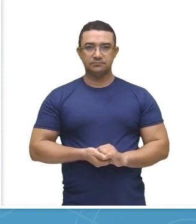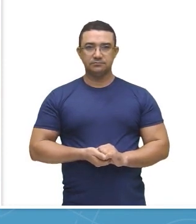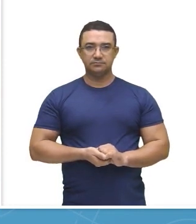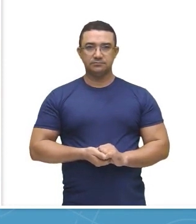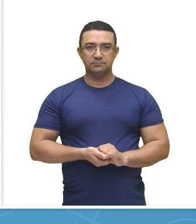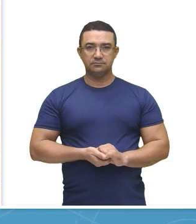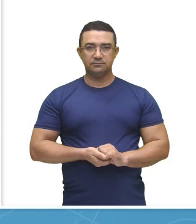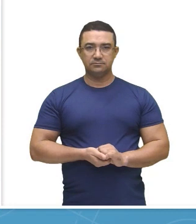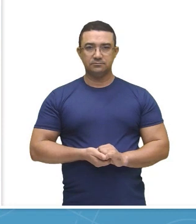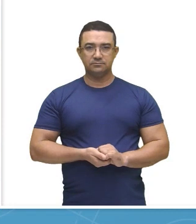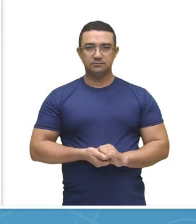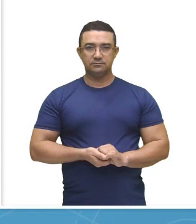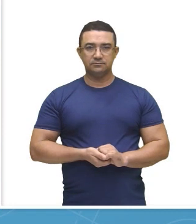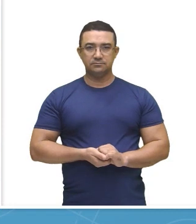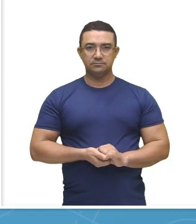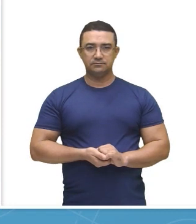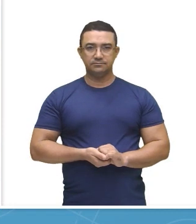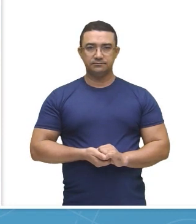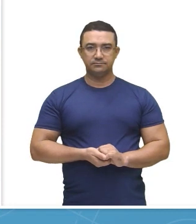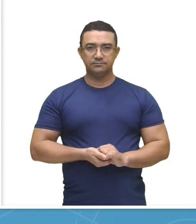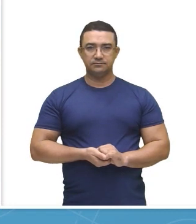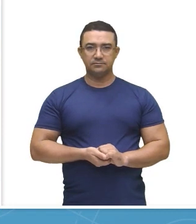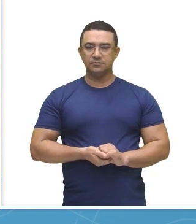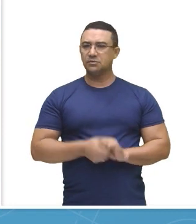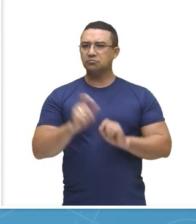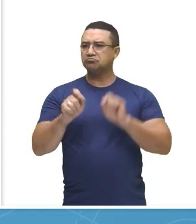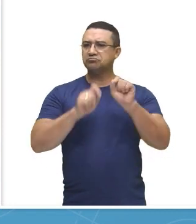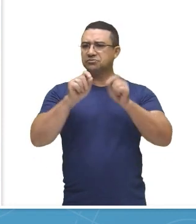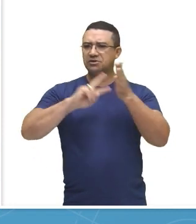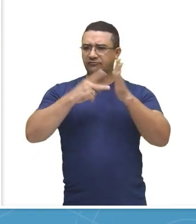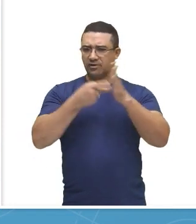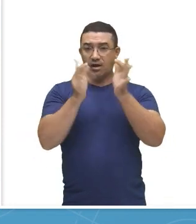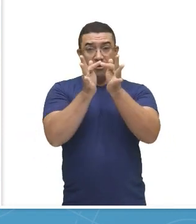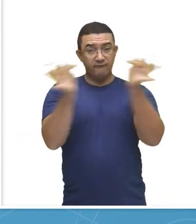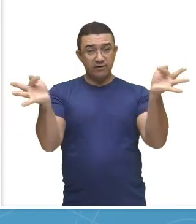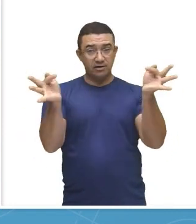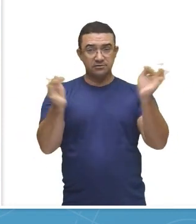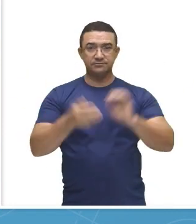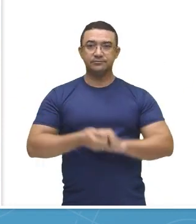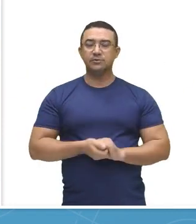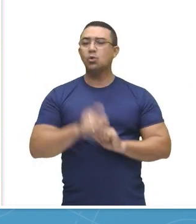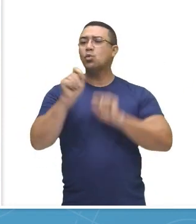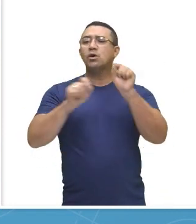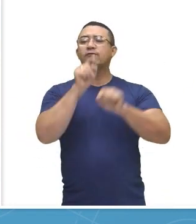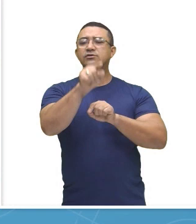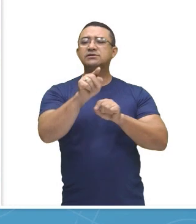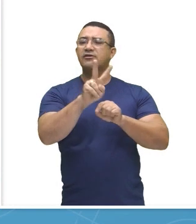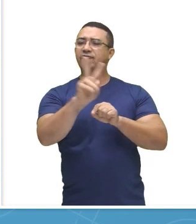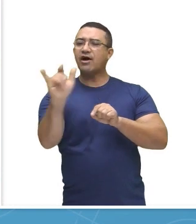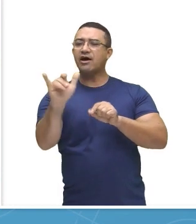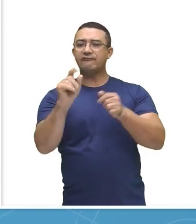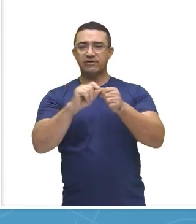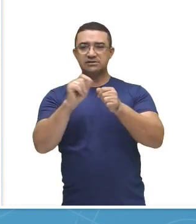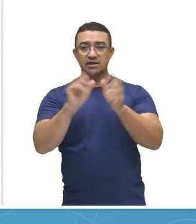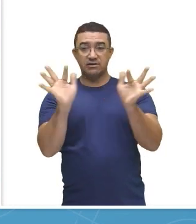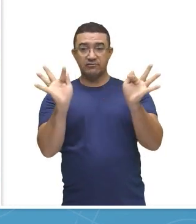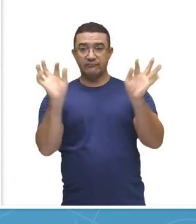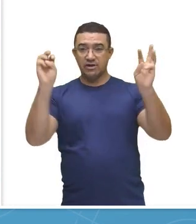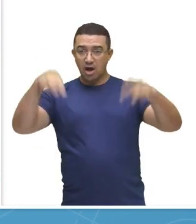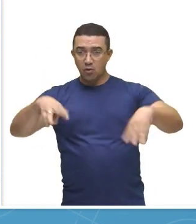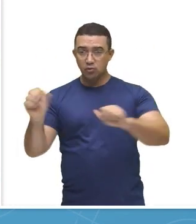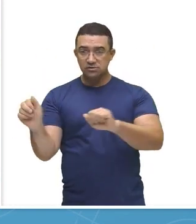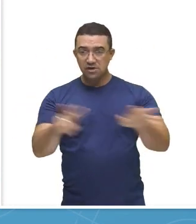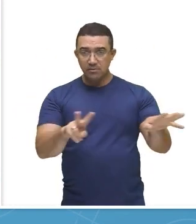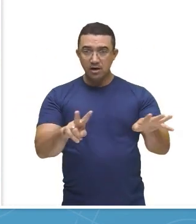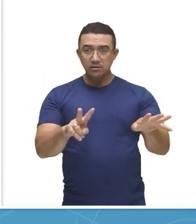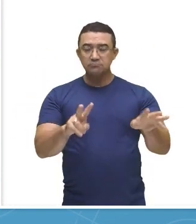Mas, what are you gonna do this weekend? What are you gonna do this weekend? Quer dizer, o que você vai fazer no final de semana?